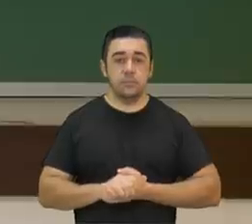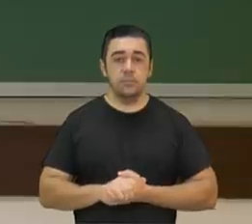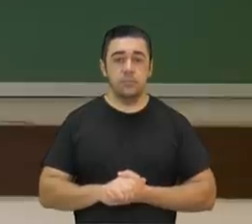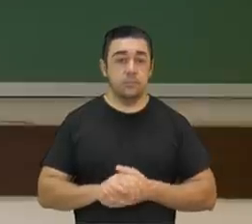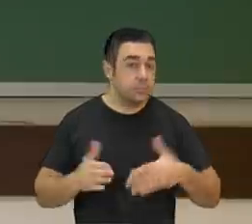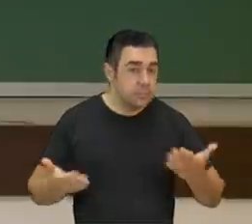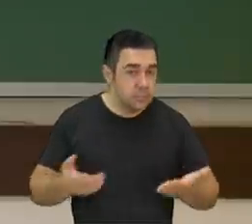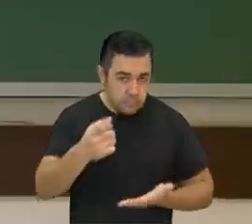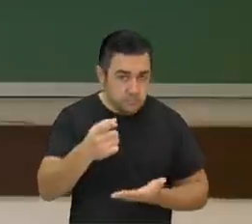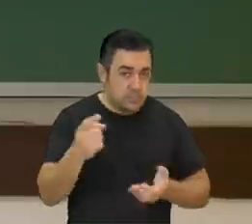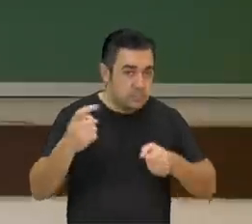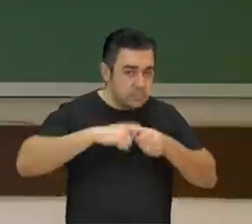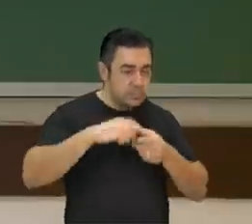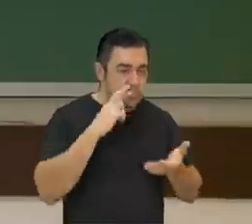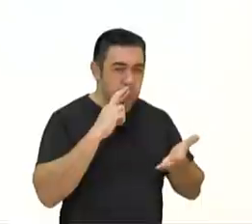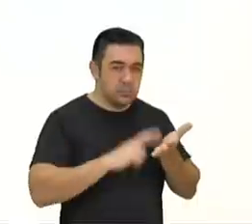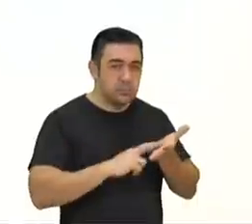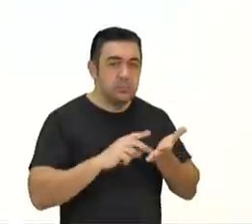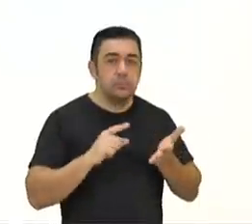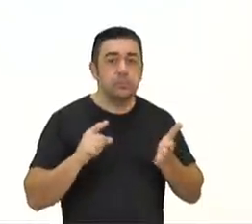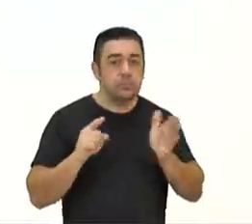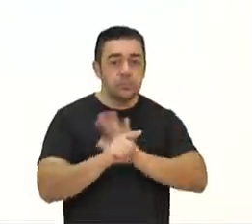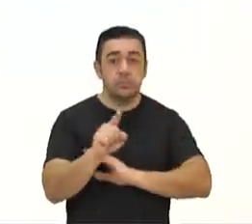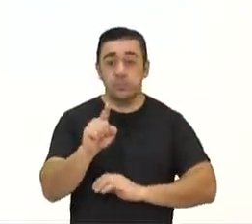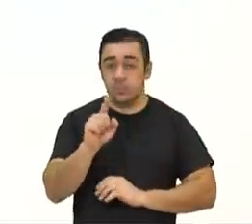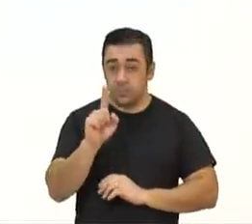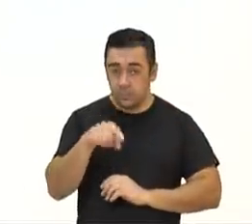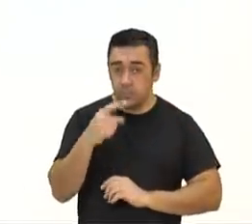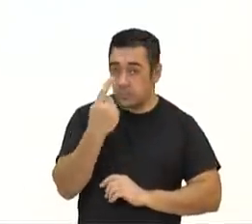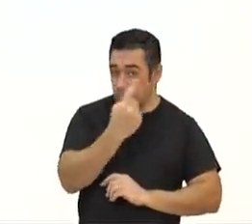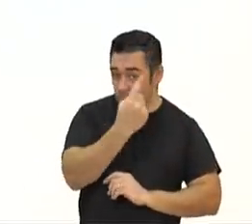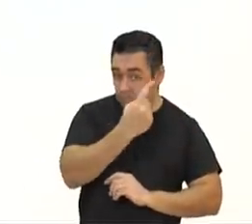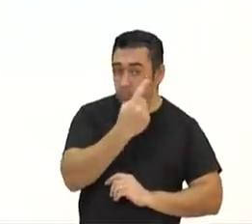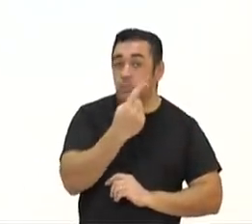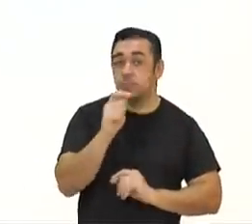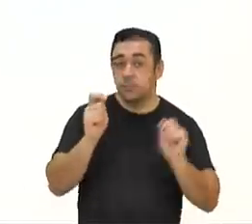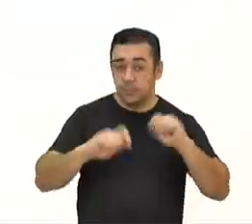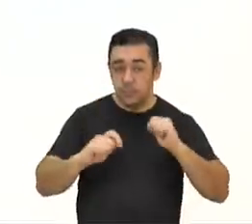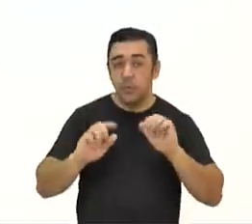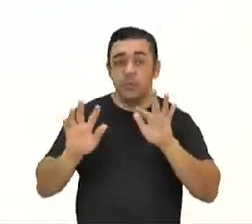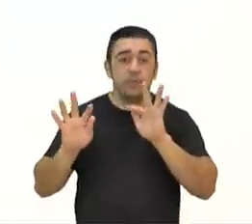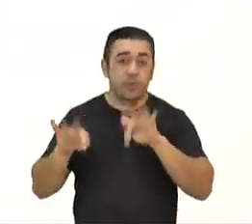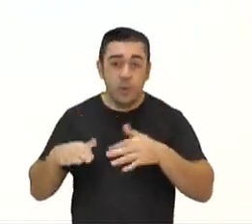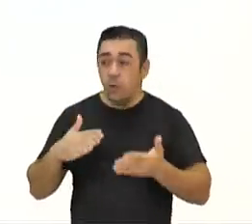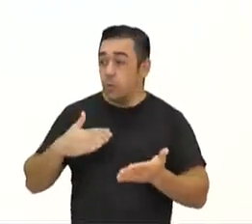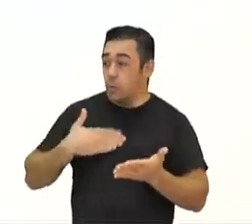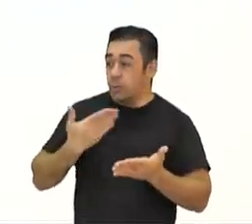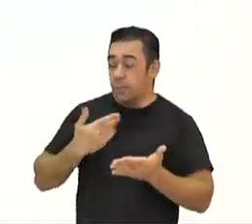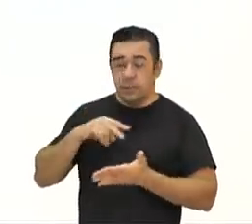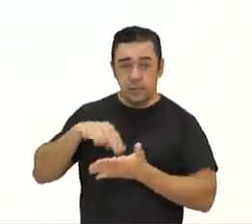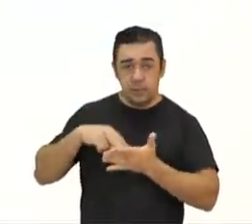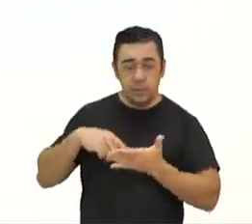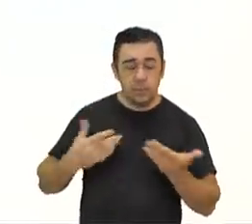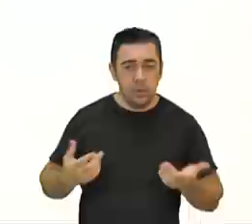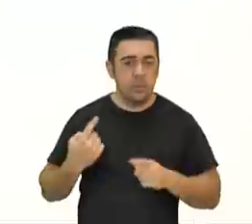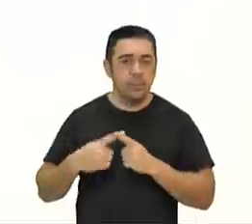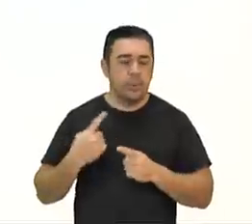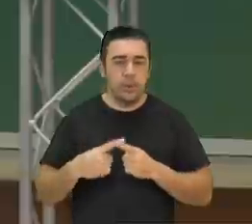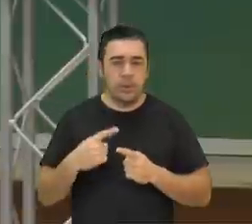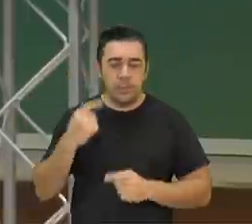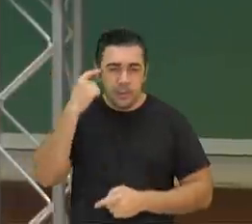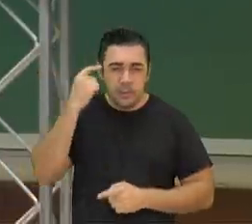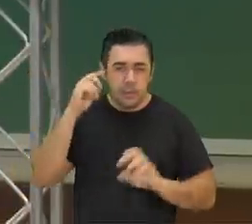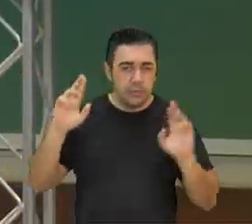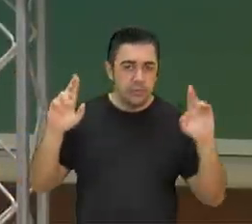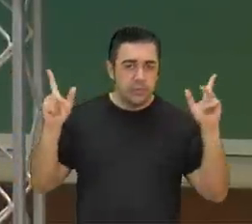E aí, galera, voltando então, quem marcou a primeira possibilidade de resposta, né? O final surpreende o leitor, né? Não era esperado